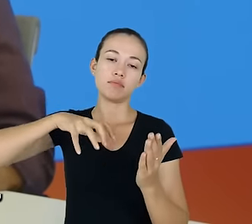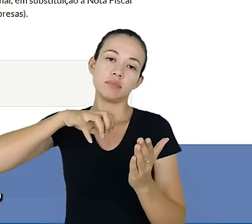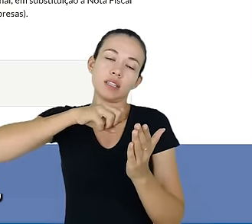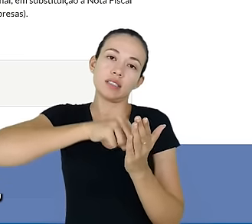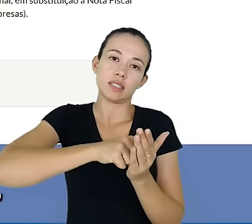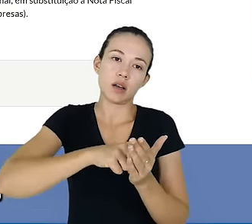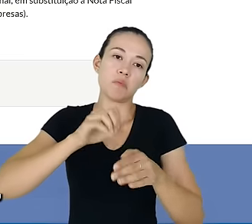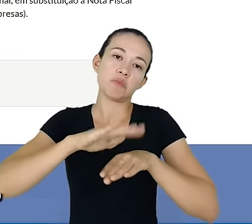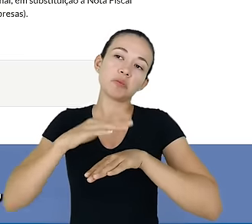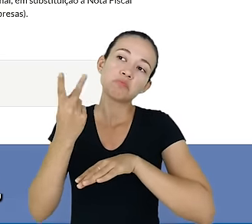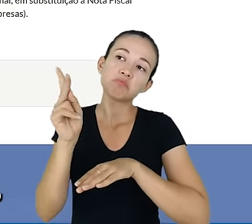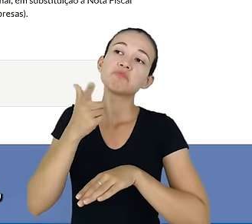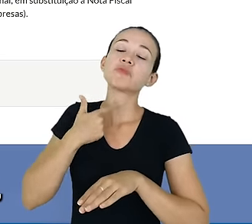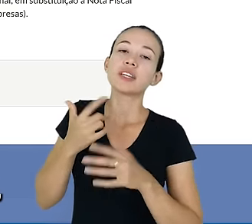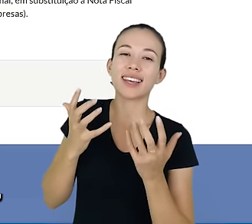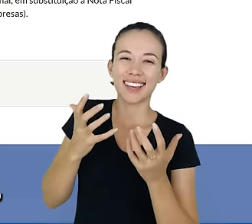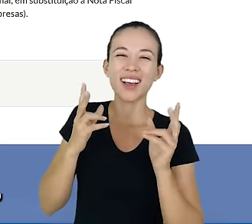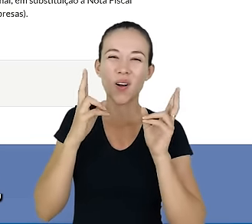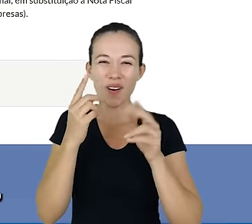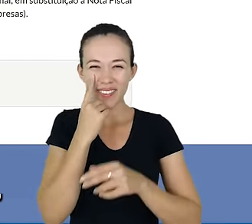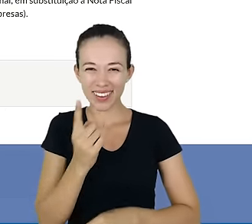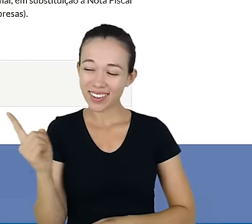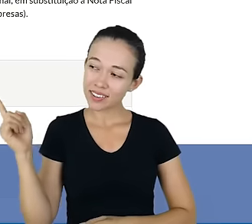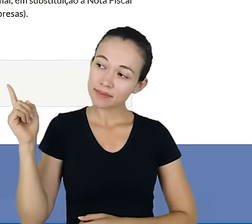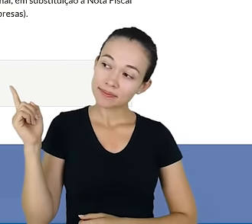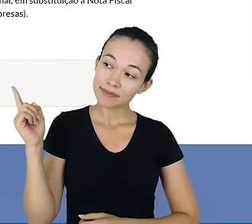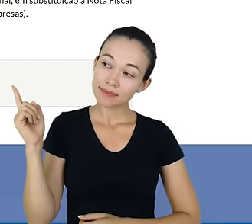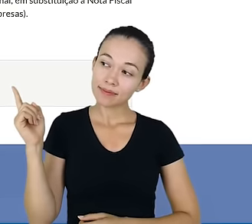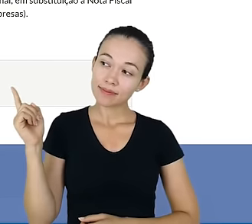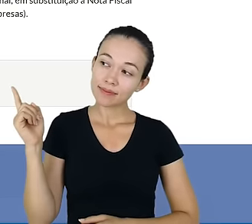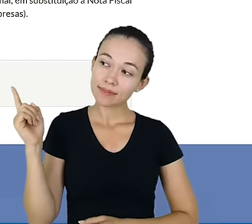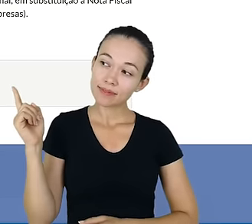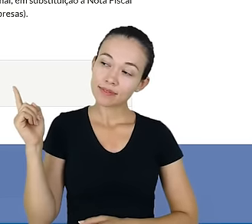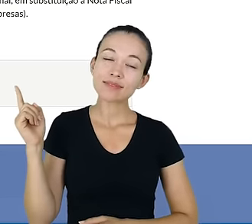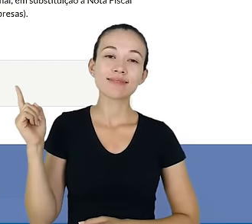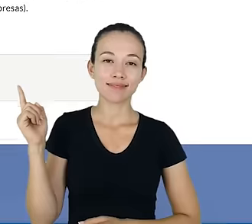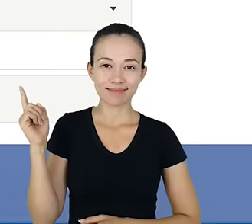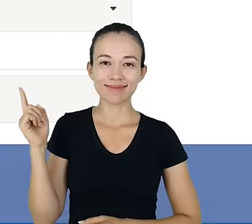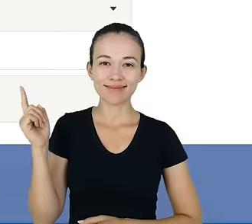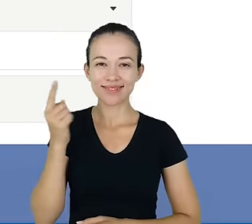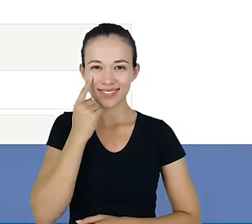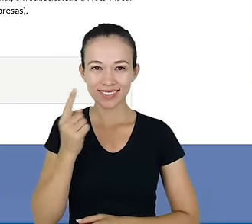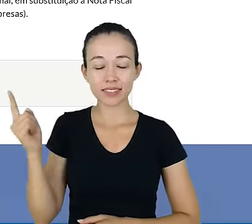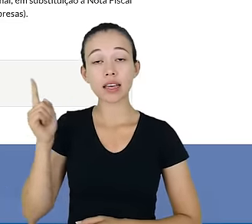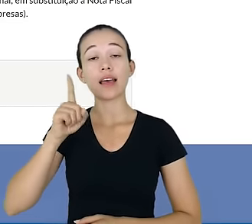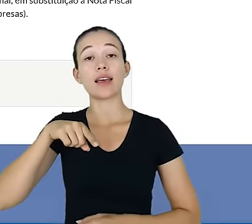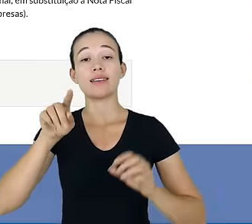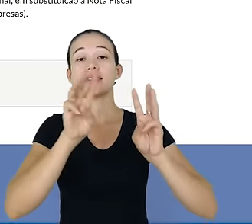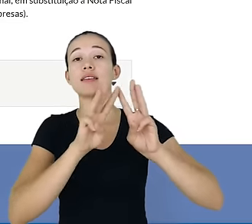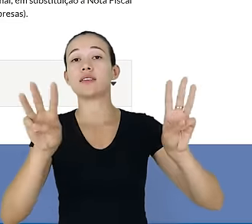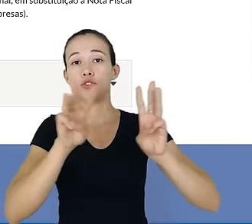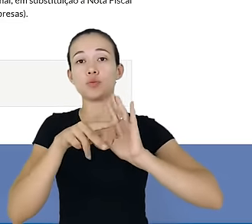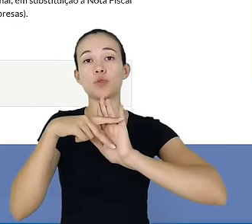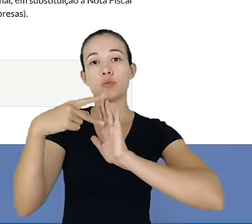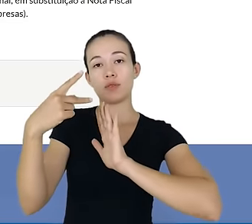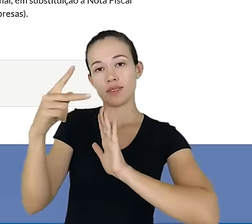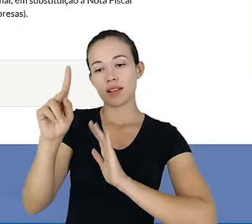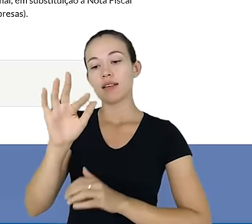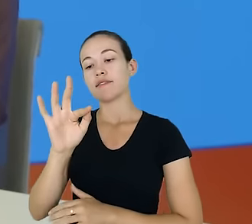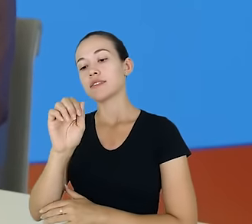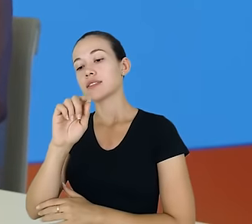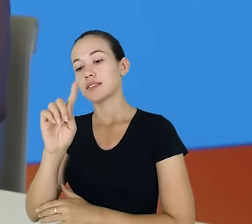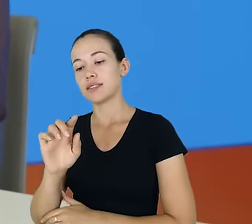aliás eu já até deixei a primeira tela aqui onde a gente recorre ao site da Secretaria da Fazenda